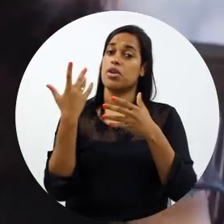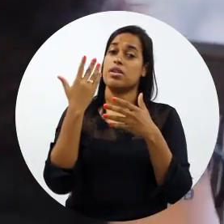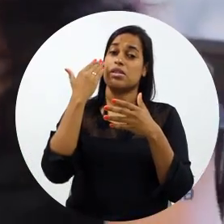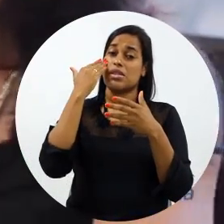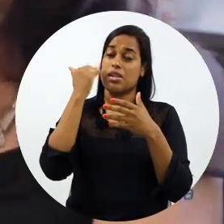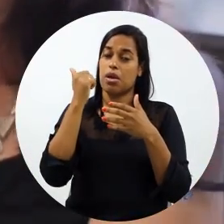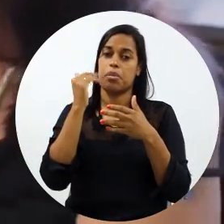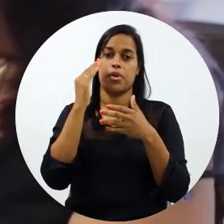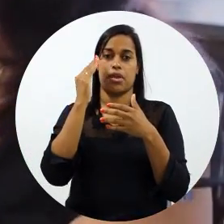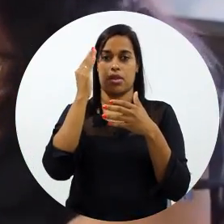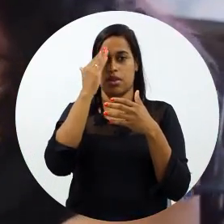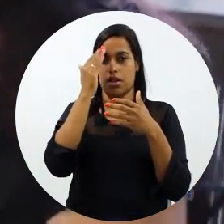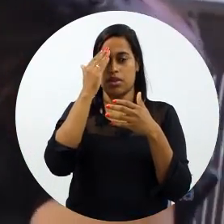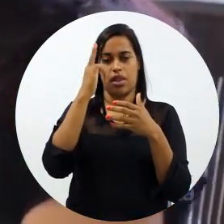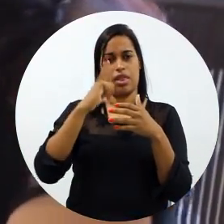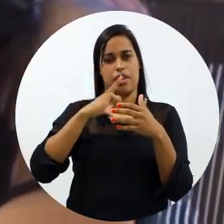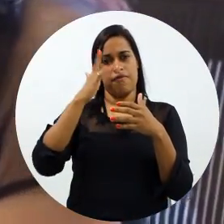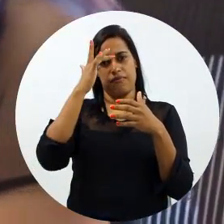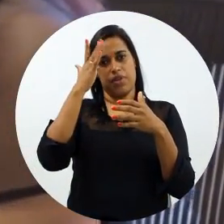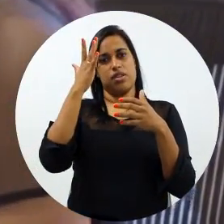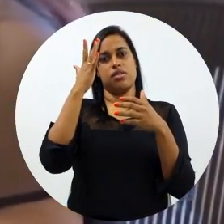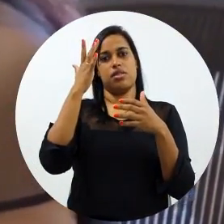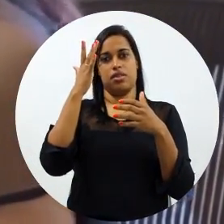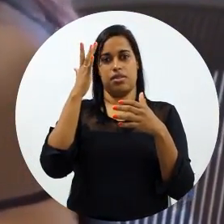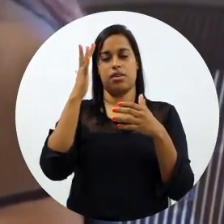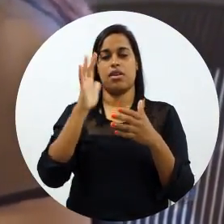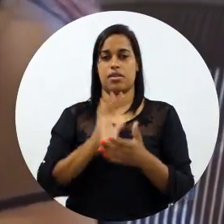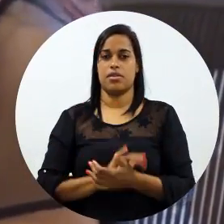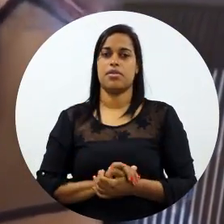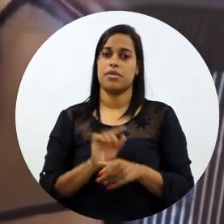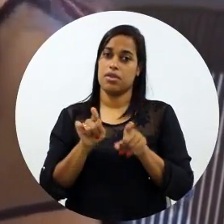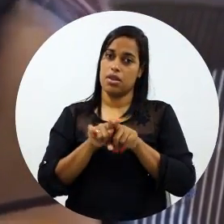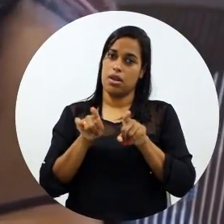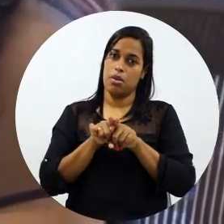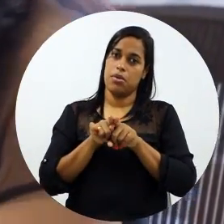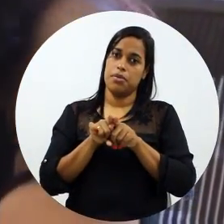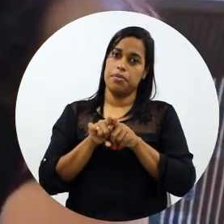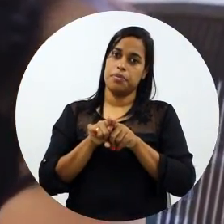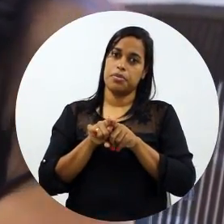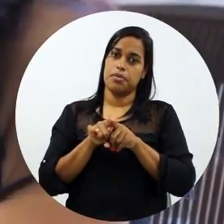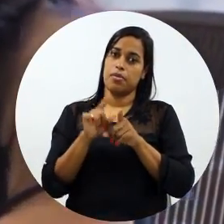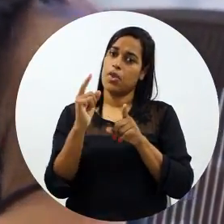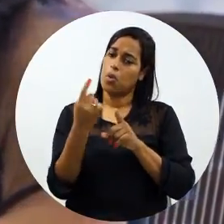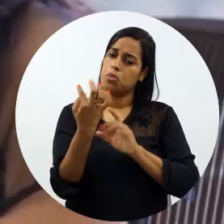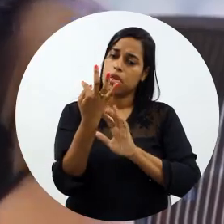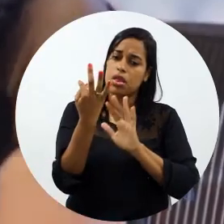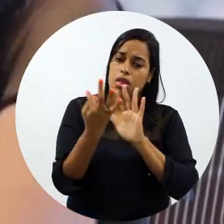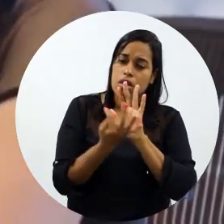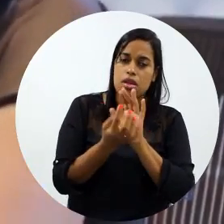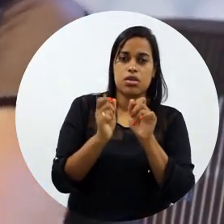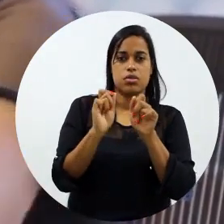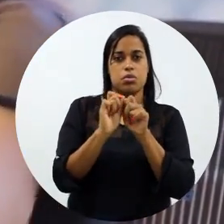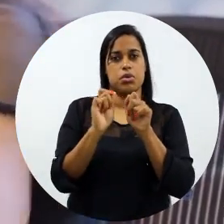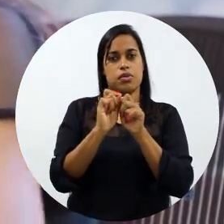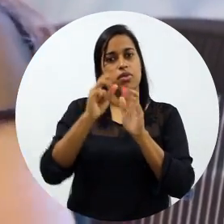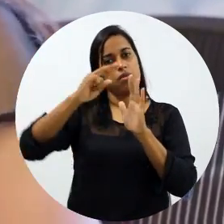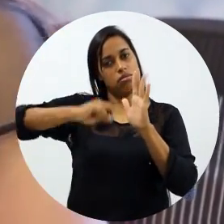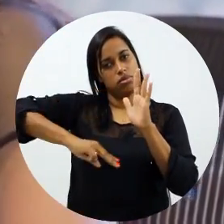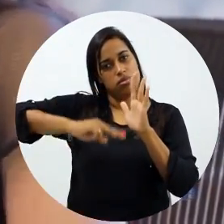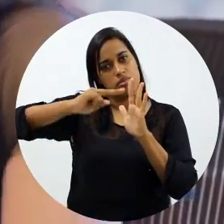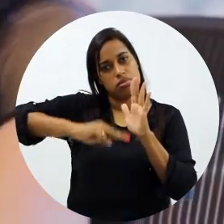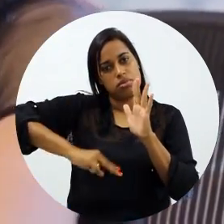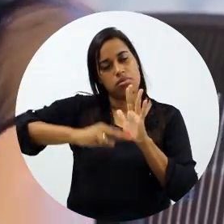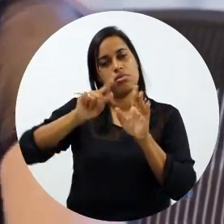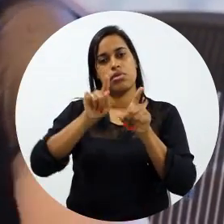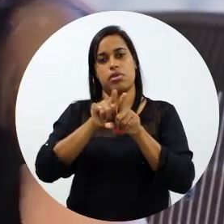desenrolado, né? Que tem facilidade. Traz lá um trechozinho, um texto para ele fazer uma leitura de um